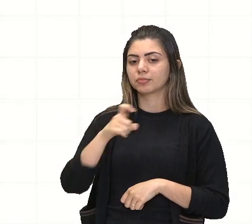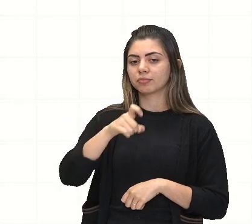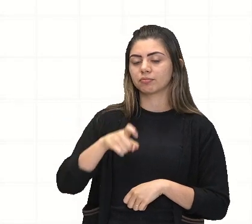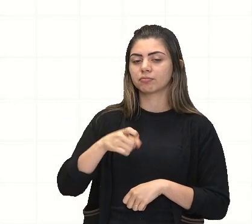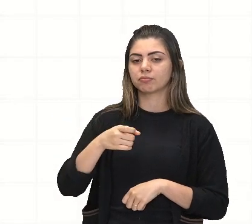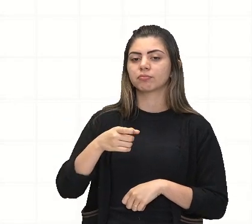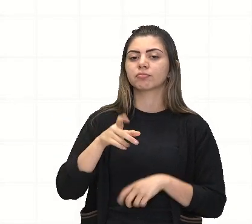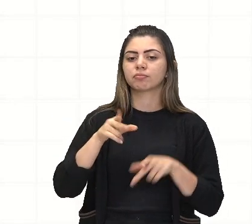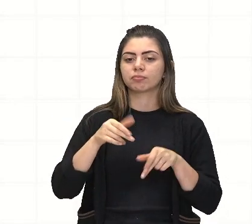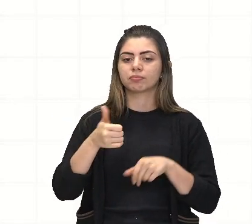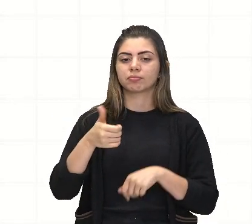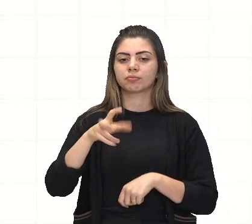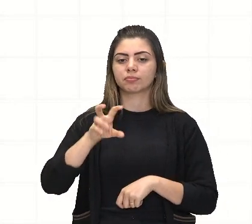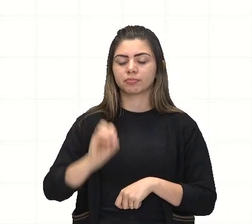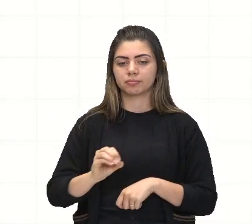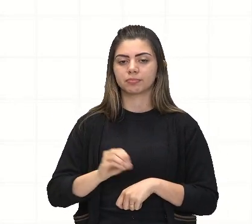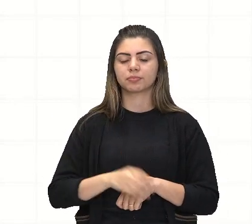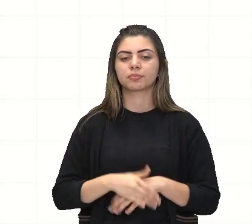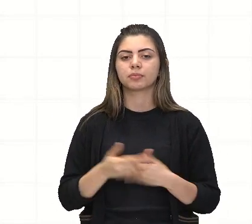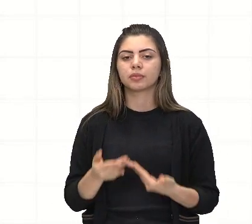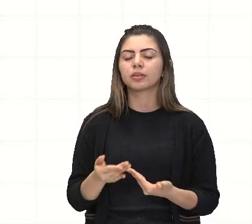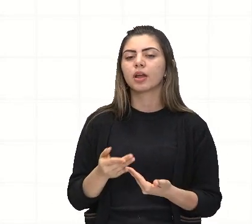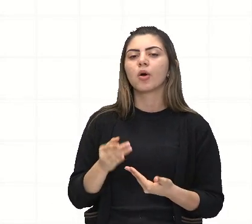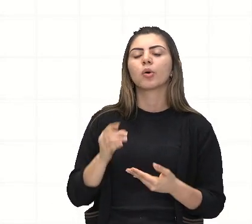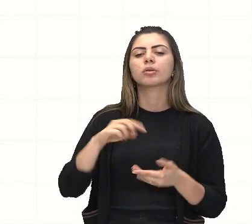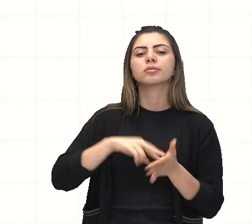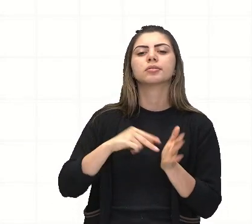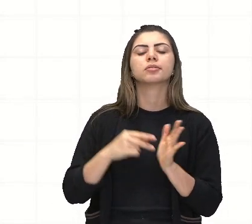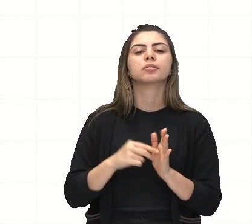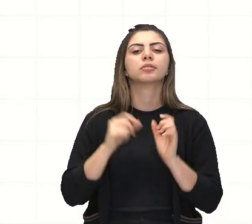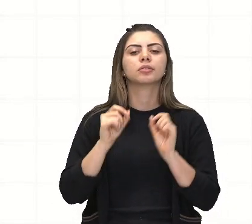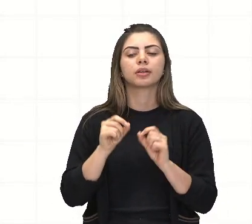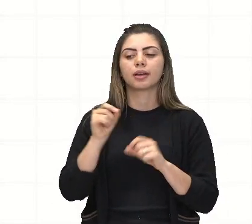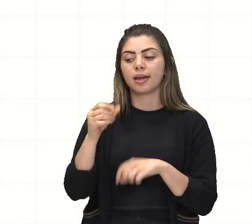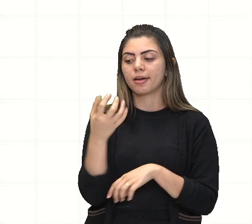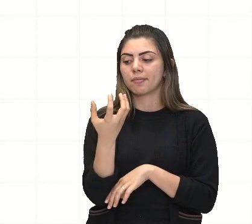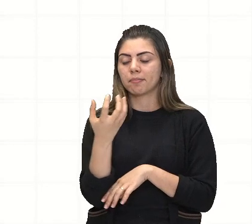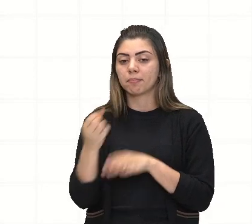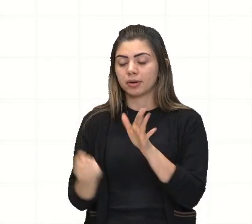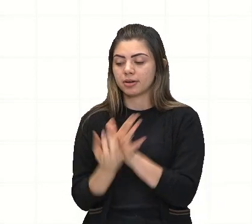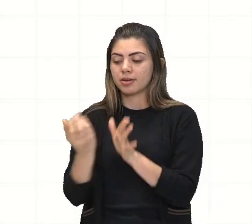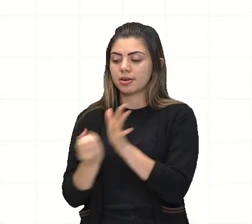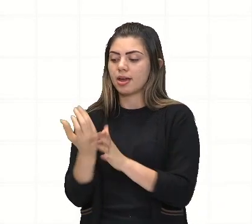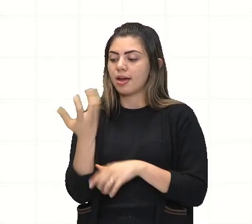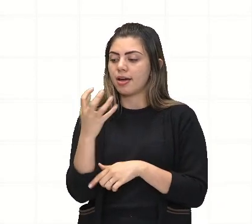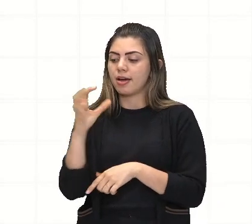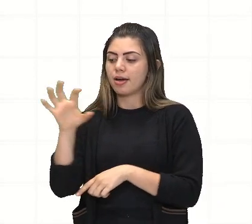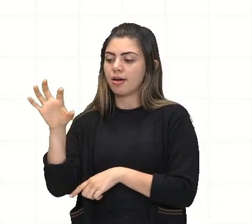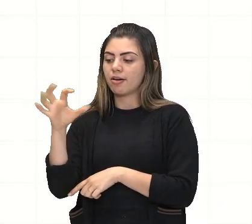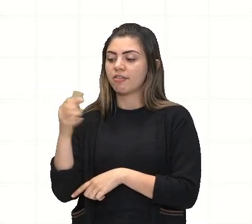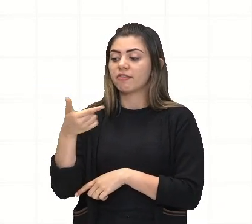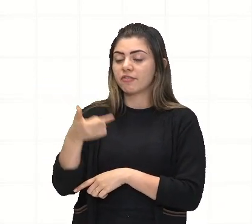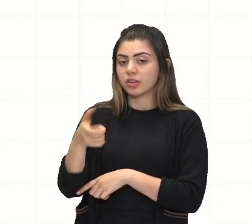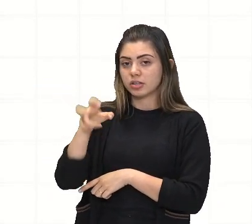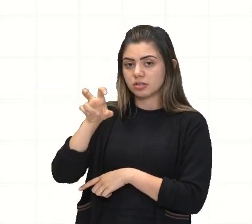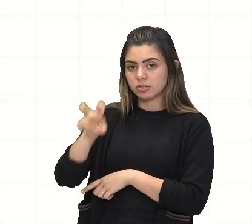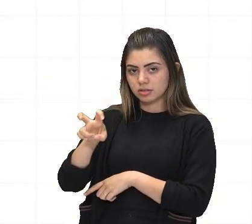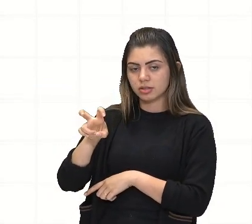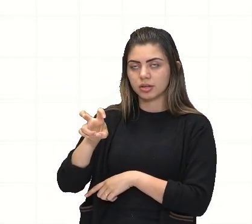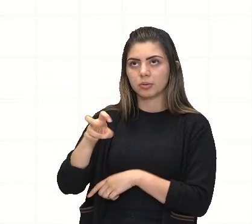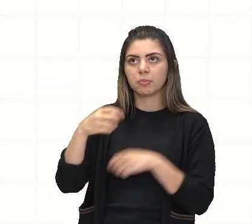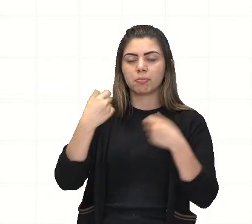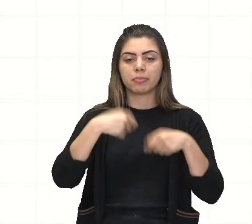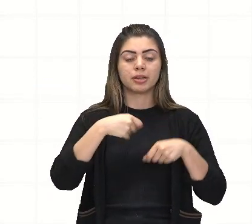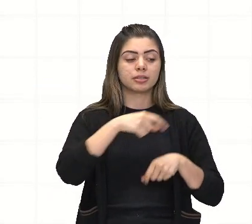seja, para produzir 25 ventiladores, nós vamos necessitar de 150